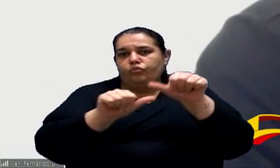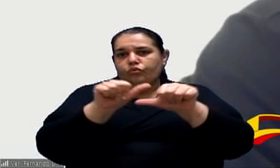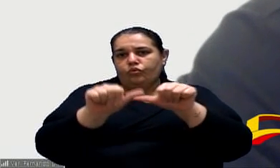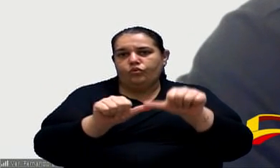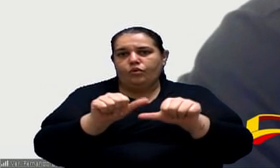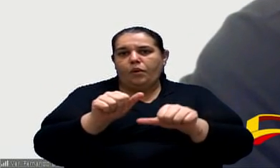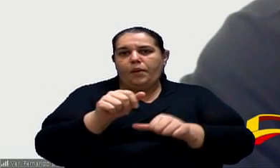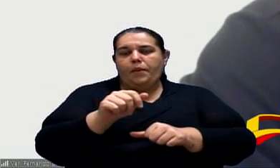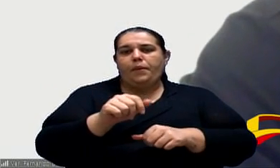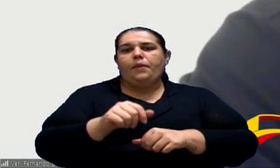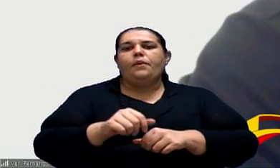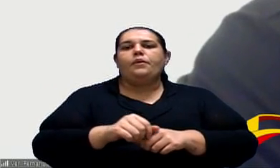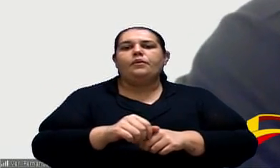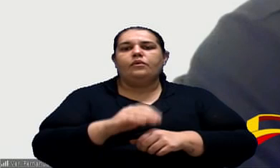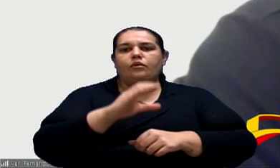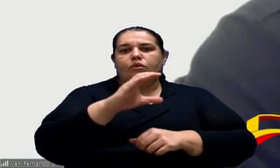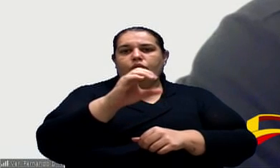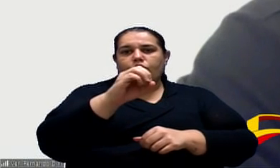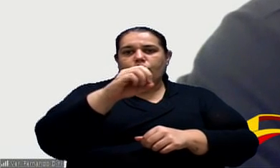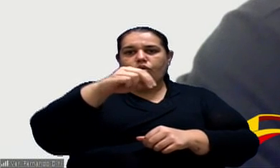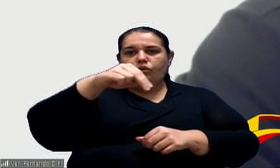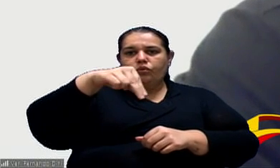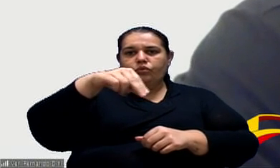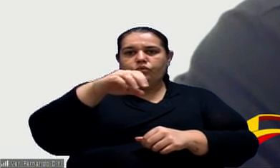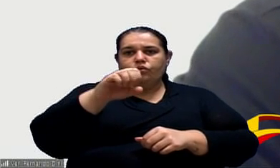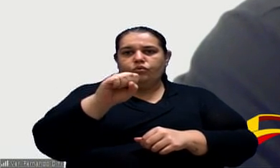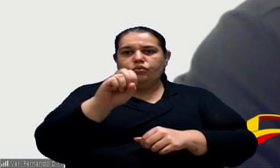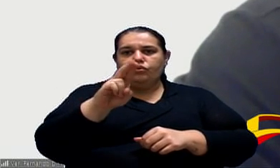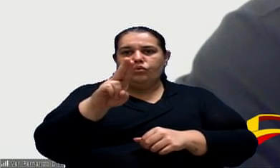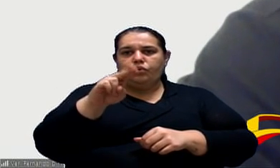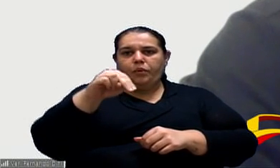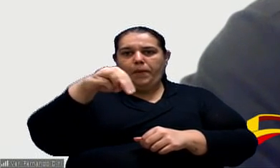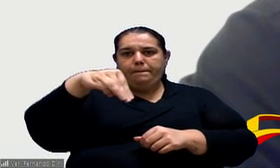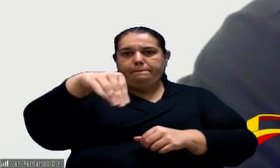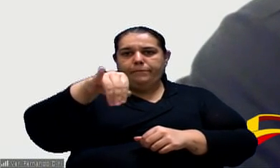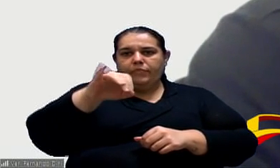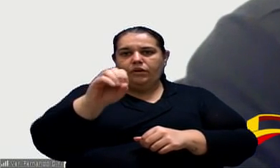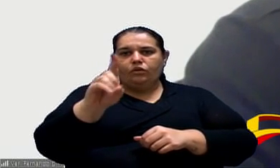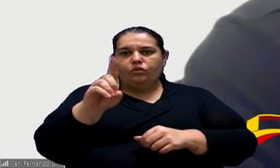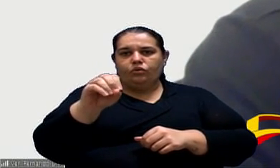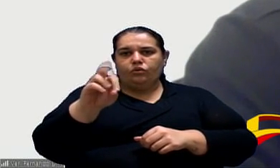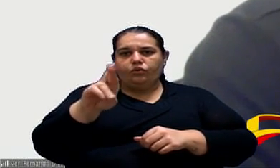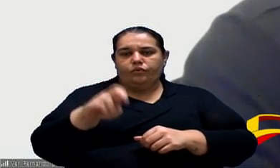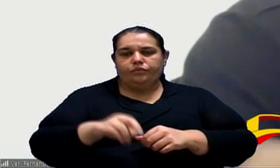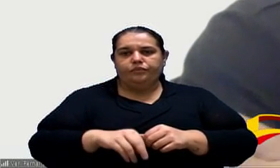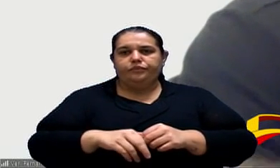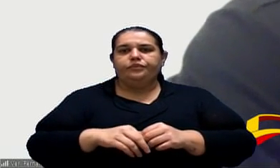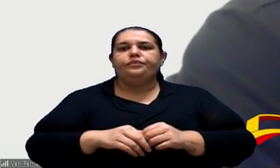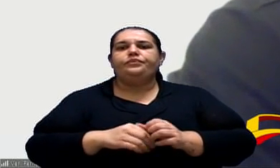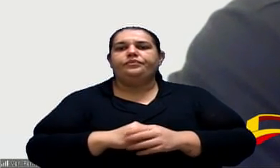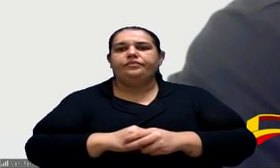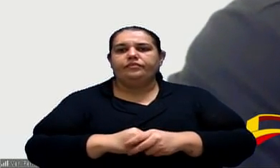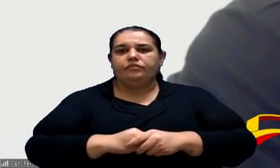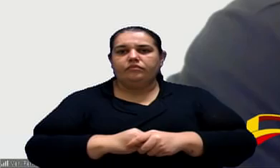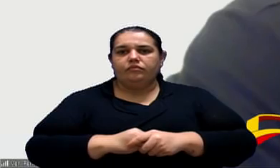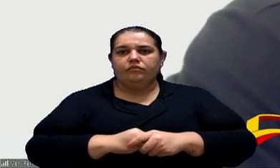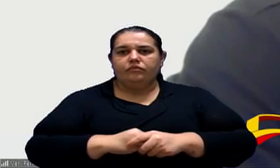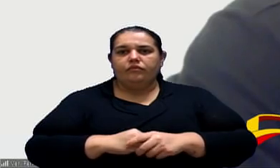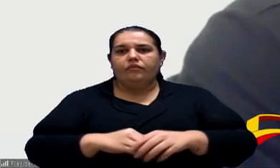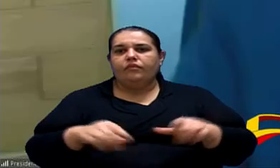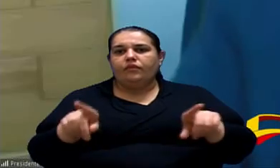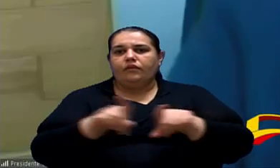mudaram. Vai ver, a estrutura continua a mesma. E vai ter essa placa lá, tá, presidente? Então,